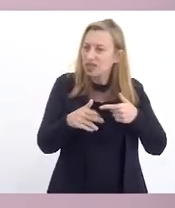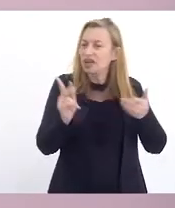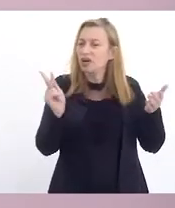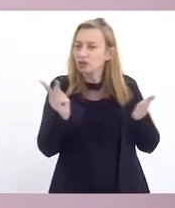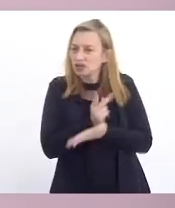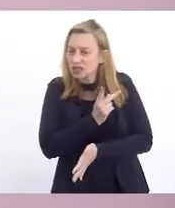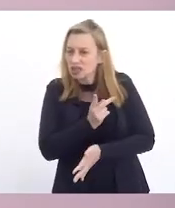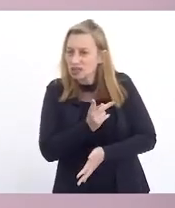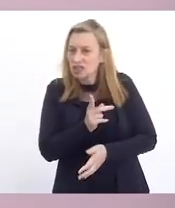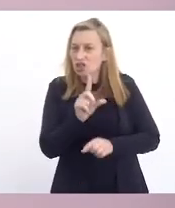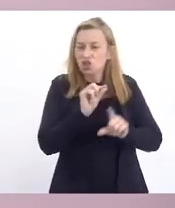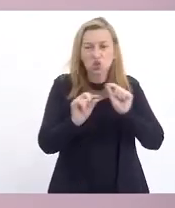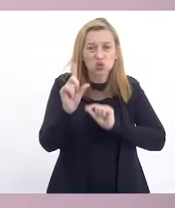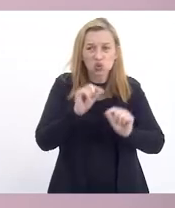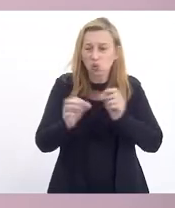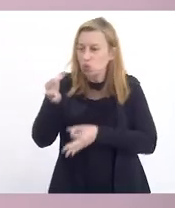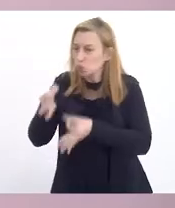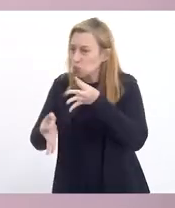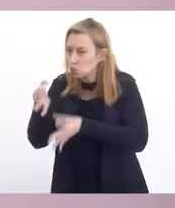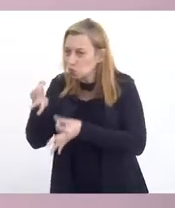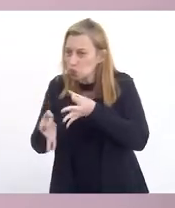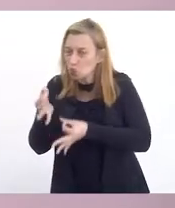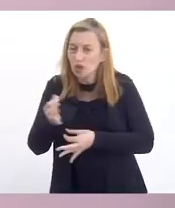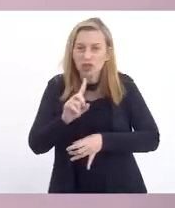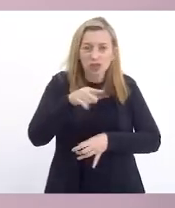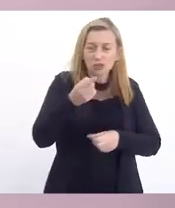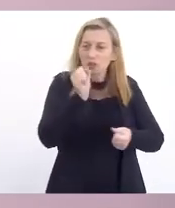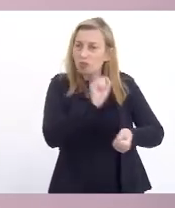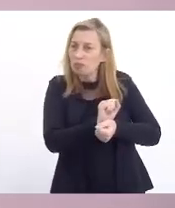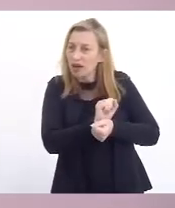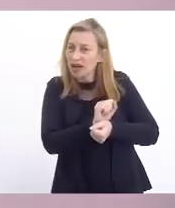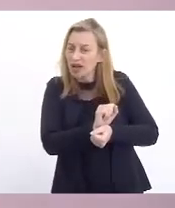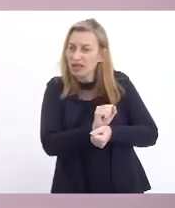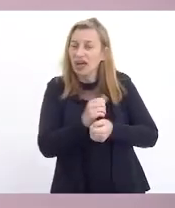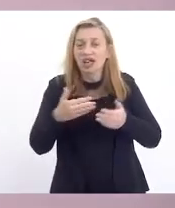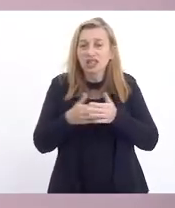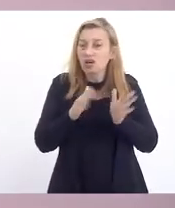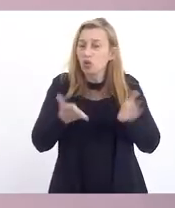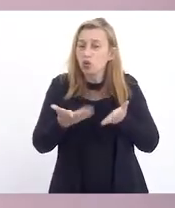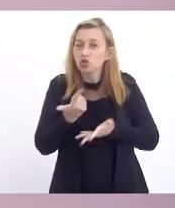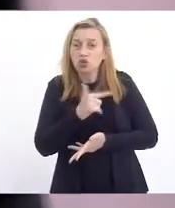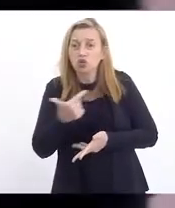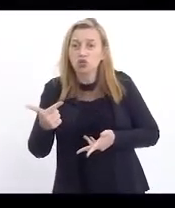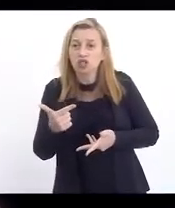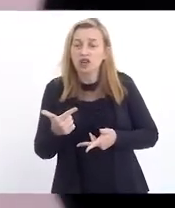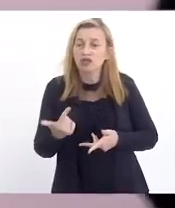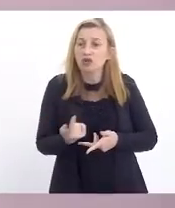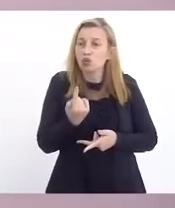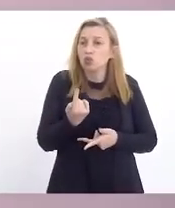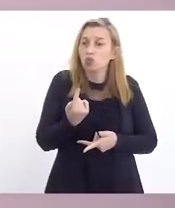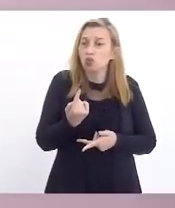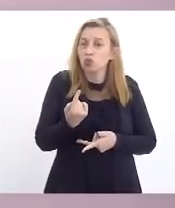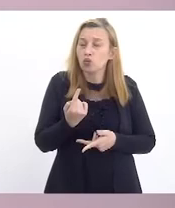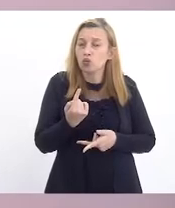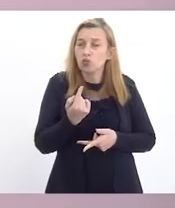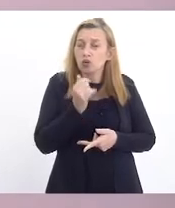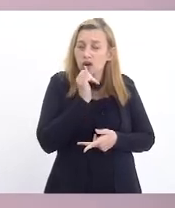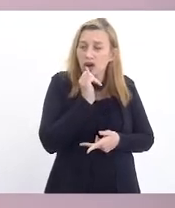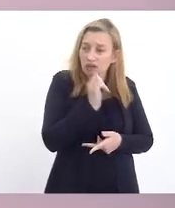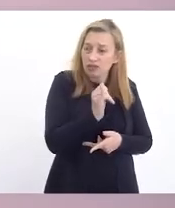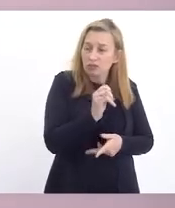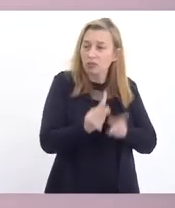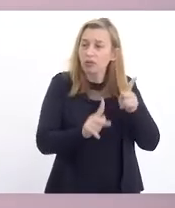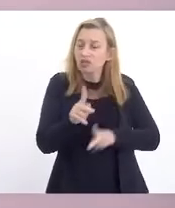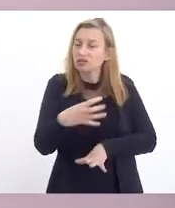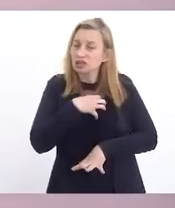acontecesse, decisões judiciais foram proferidas e depois foram suspensas, até hoje não houve uma satisfação para a população nesse sentido,